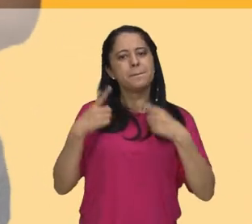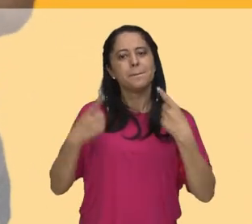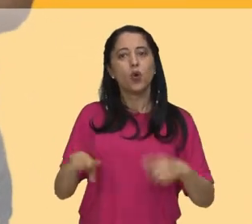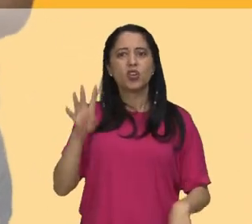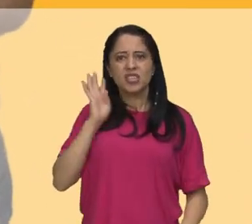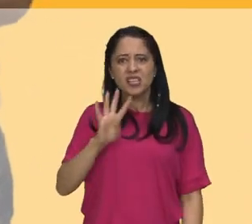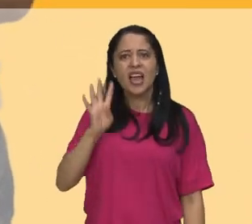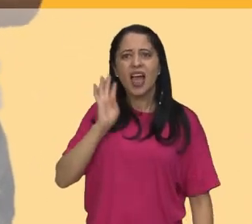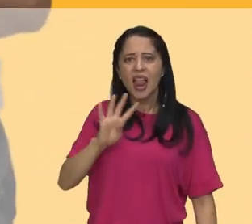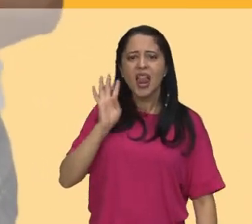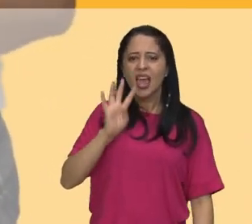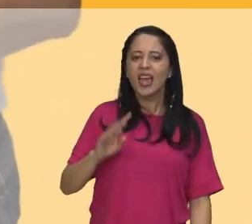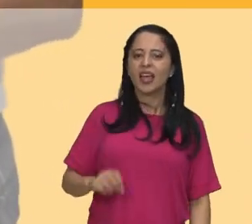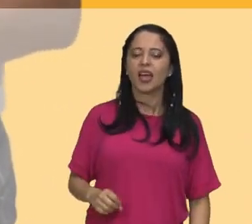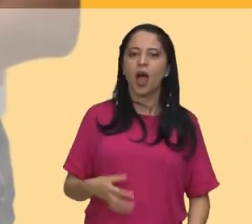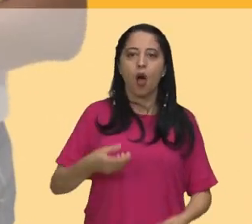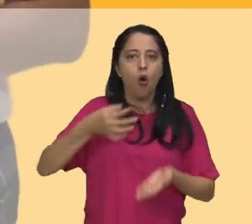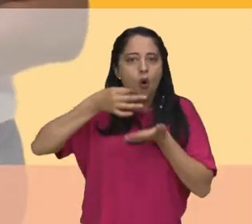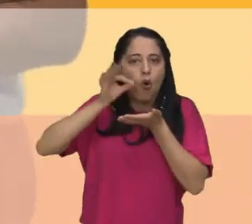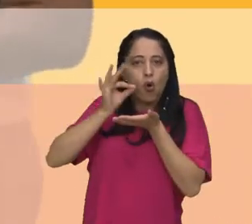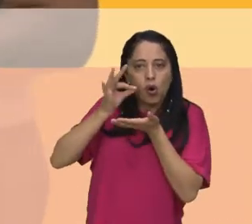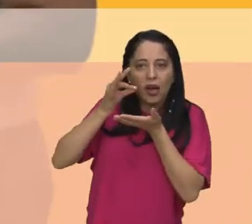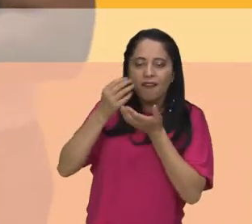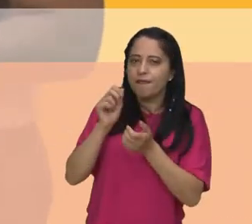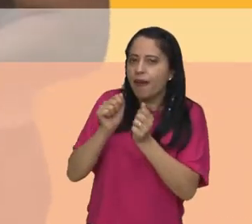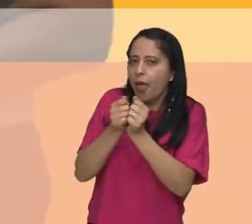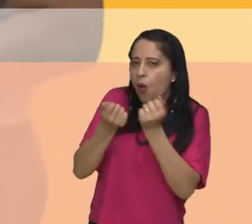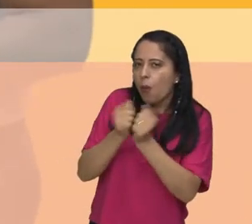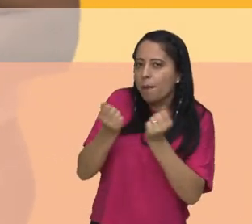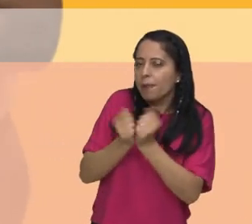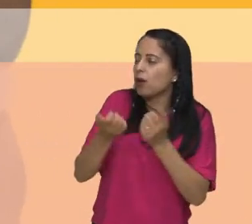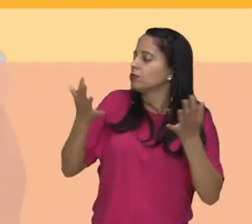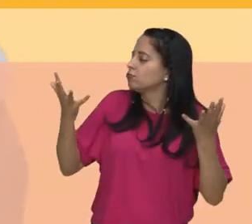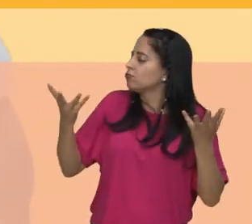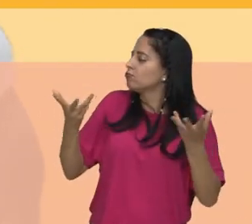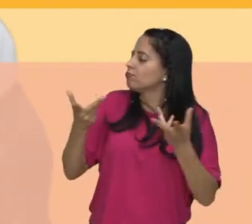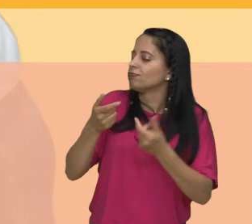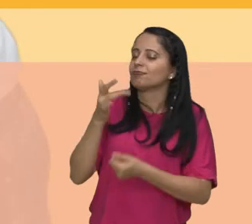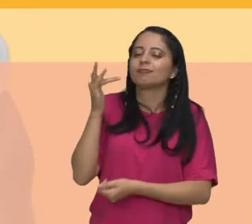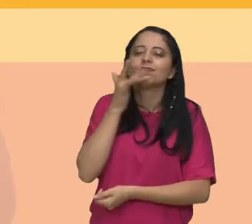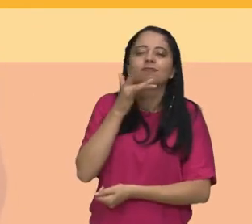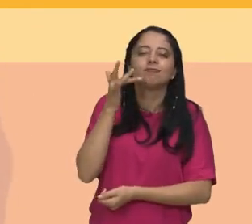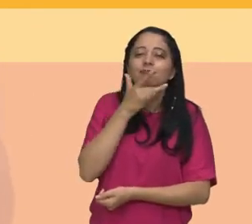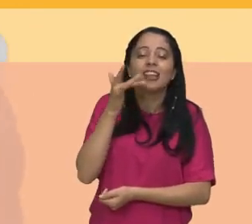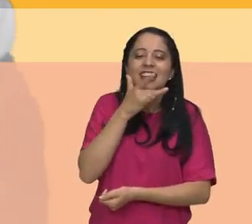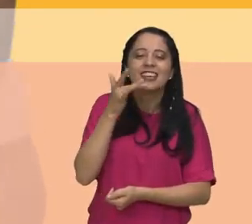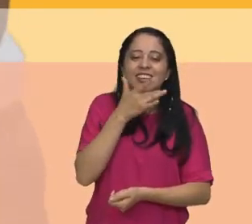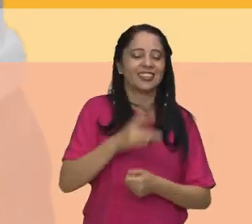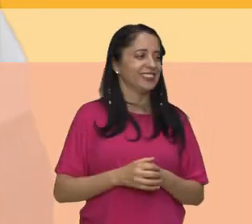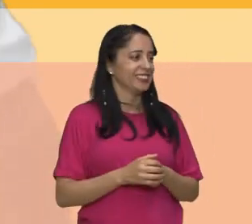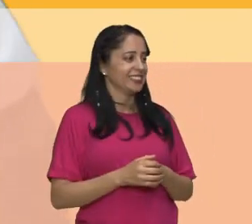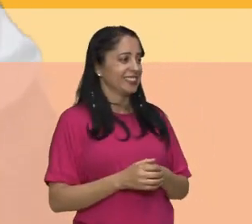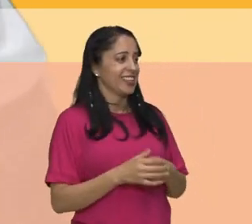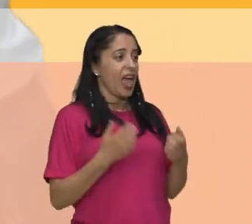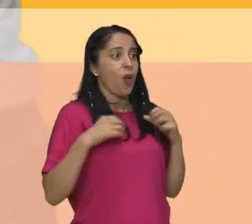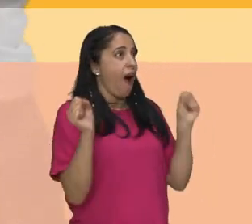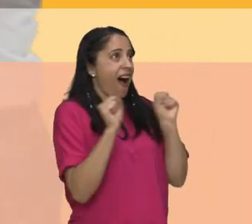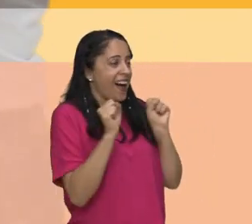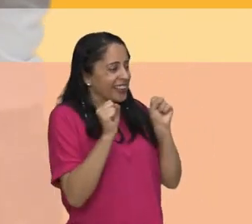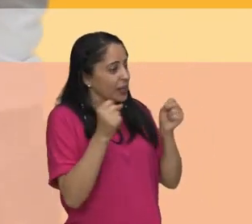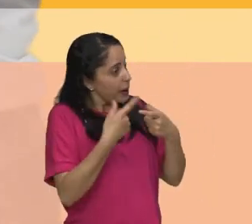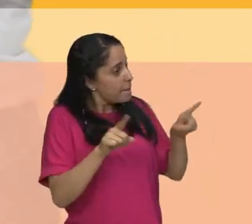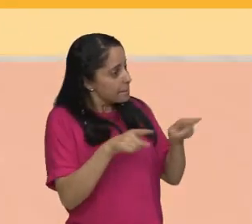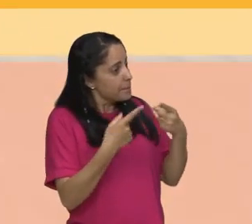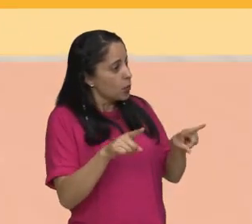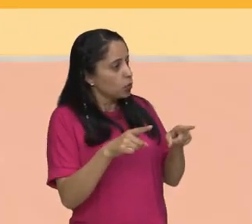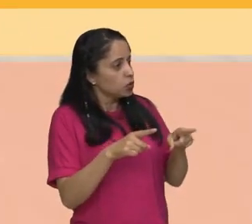E essa música deixa a gente animado mesmo. Café com pão é maravilhoso. Ai, eu fiquei muito animada com